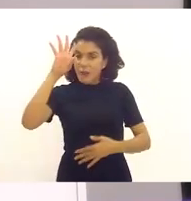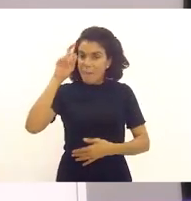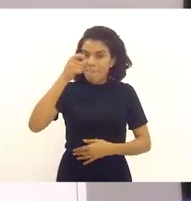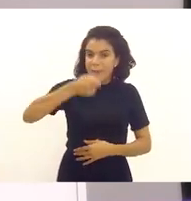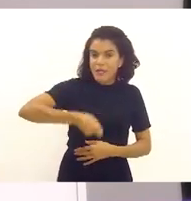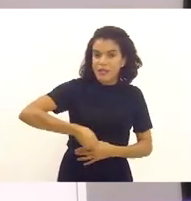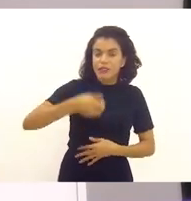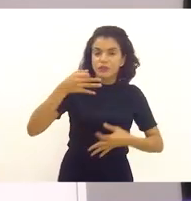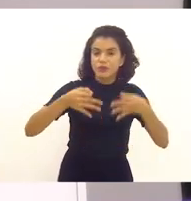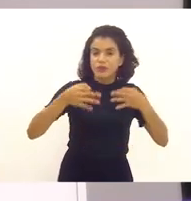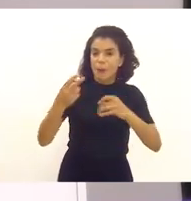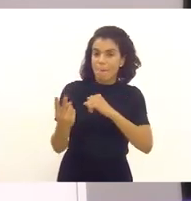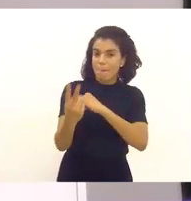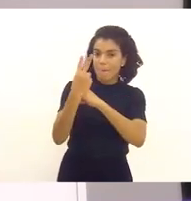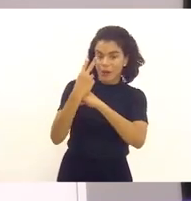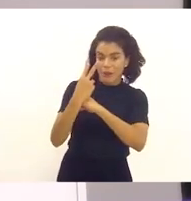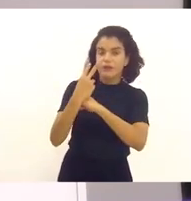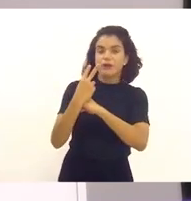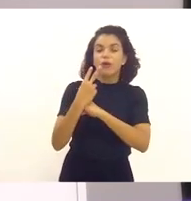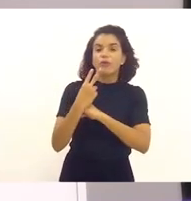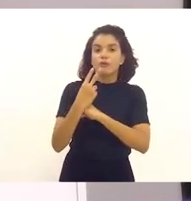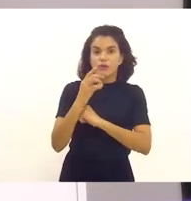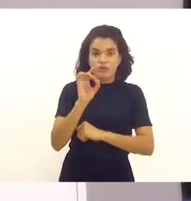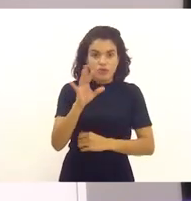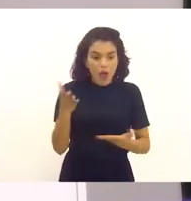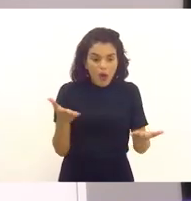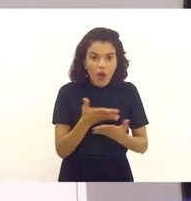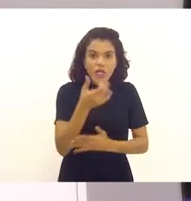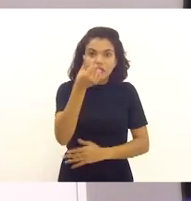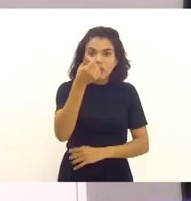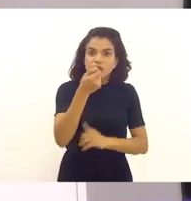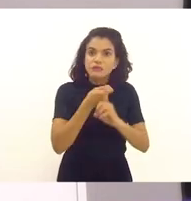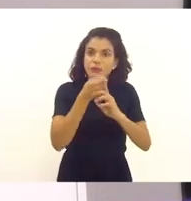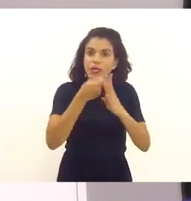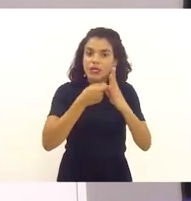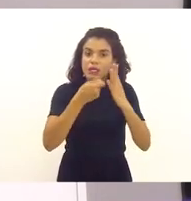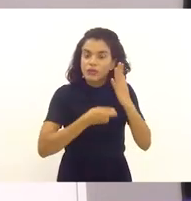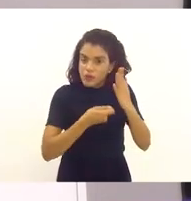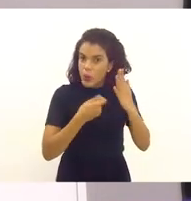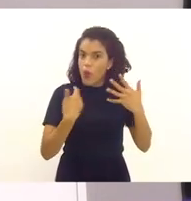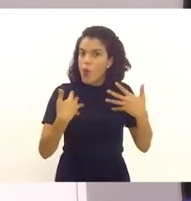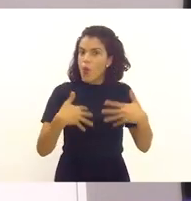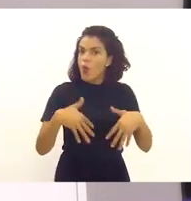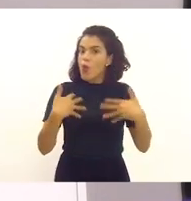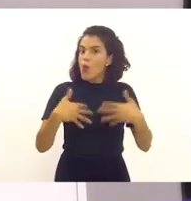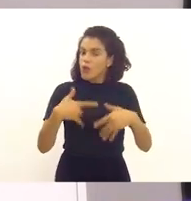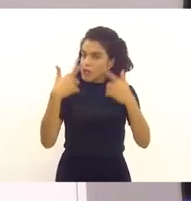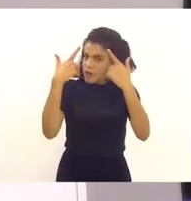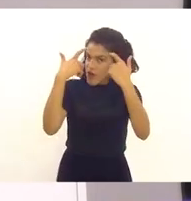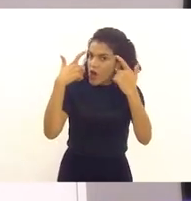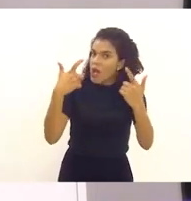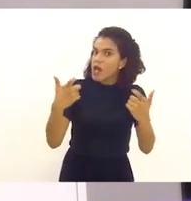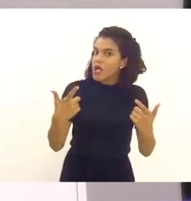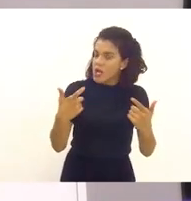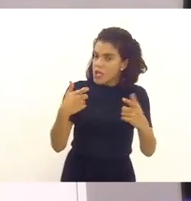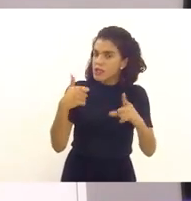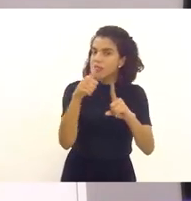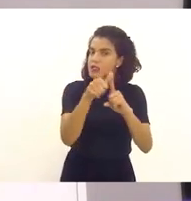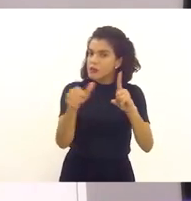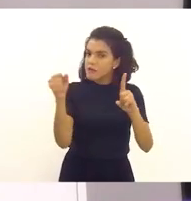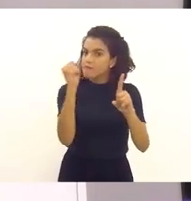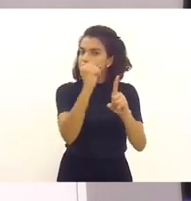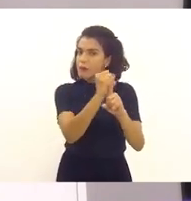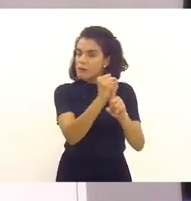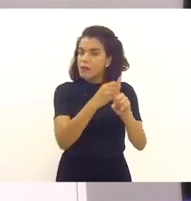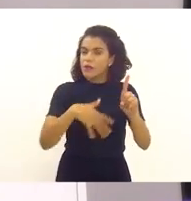eu fiquei realmente assustada com só esse primeiro semestre porque também foi um primeiro semestre de muita violência de muito feminicídio